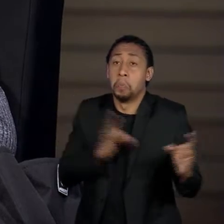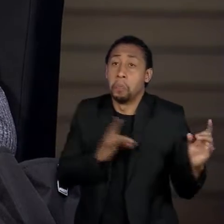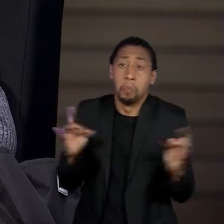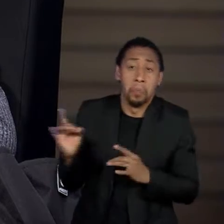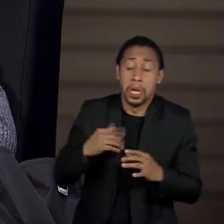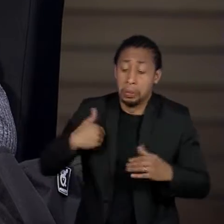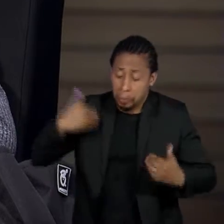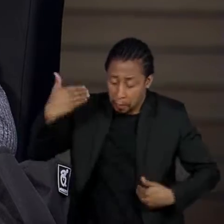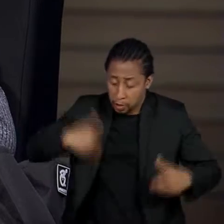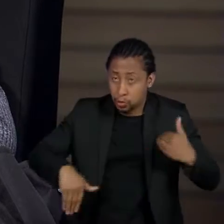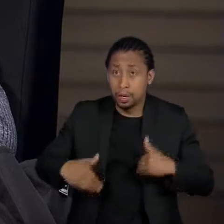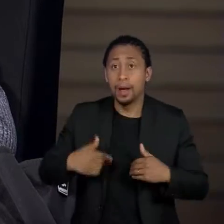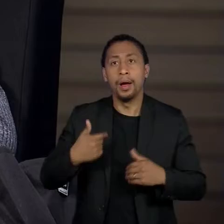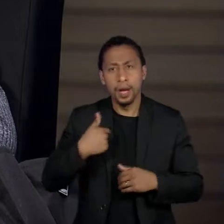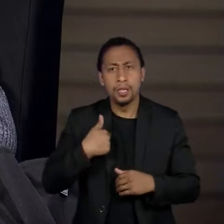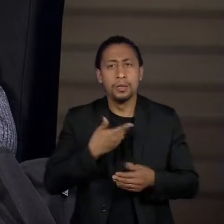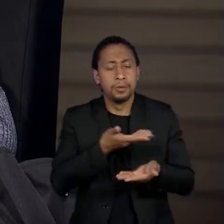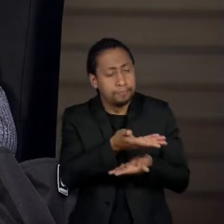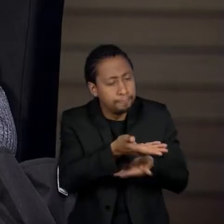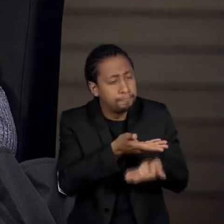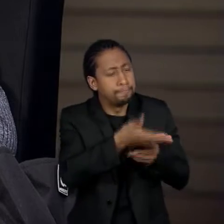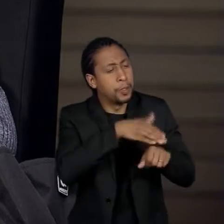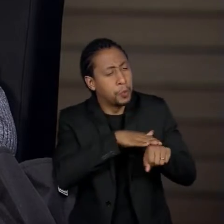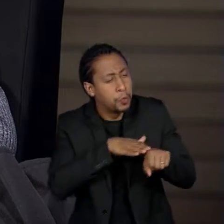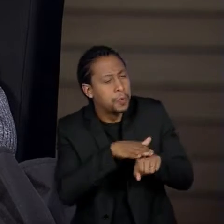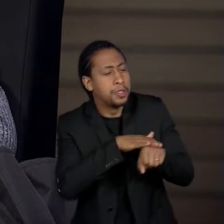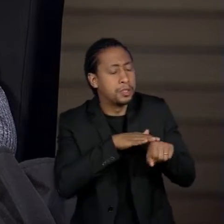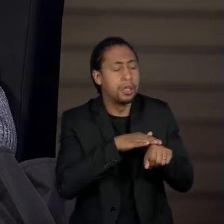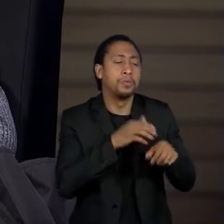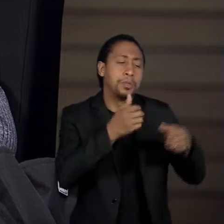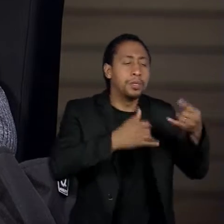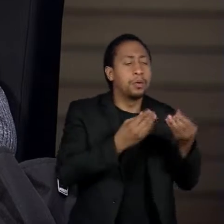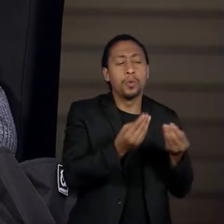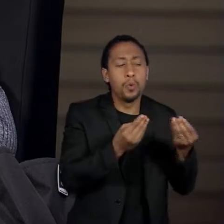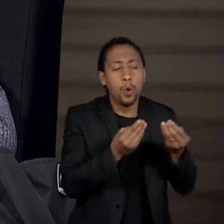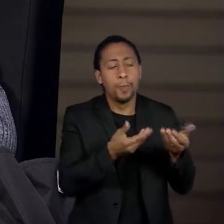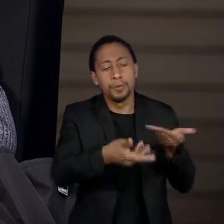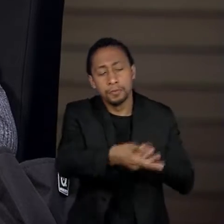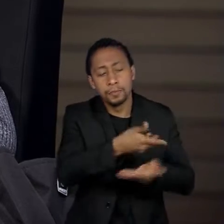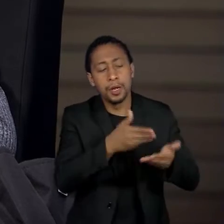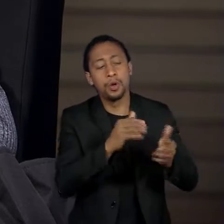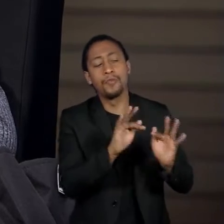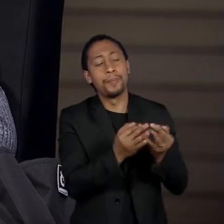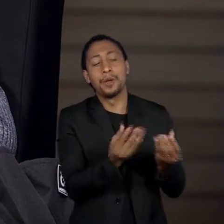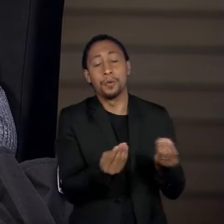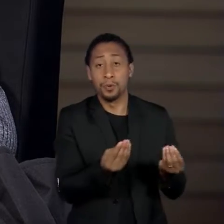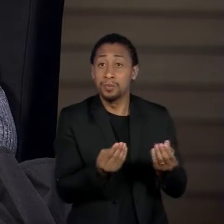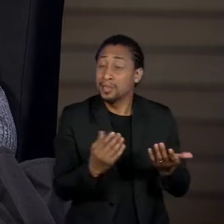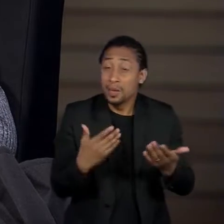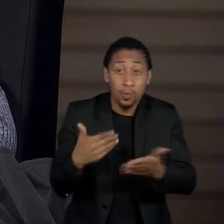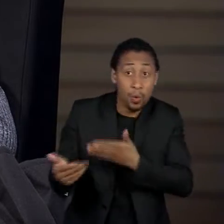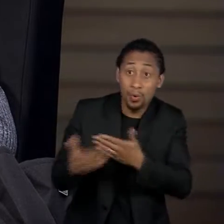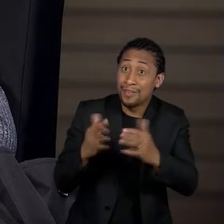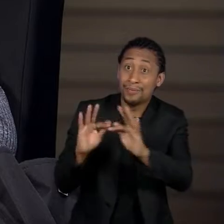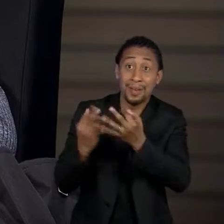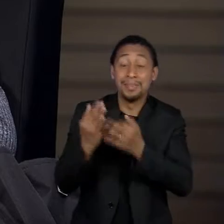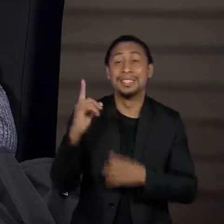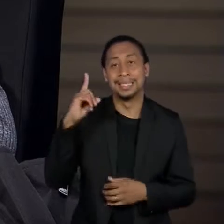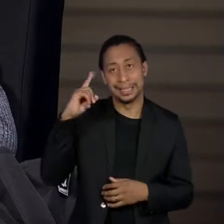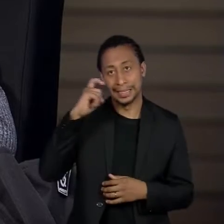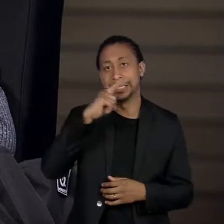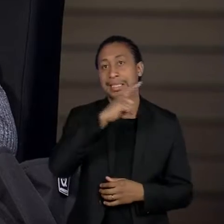com ele como que ele podia fazer com a família, porque é difícil para toda família de pessoa com